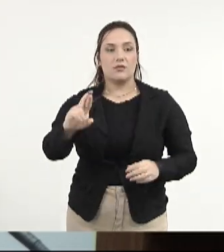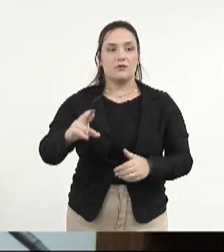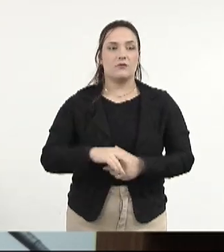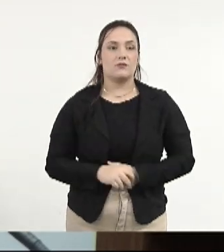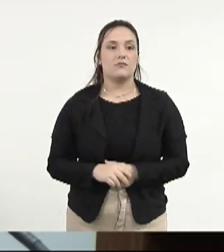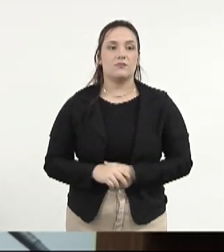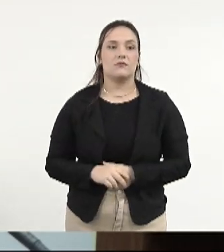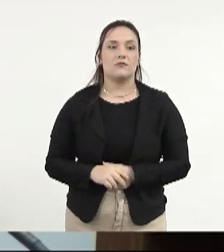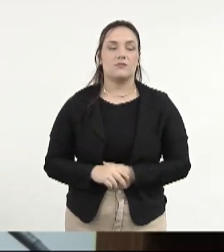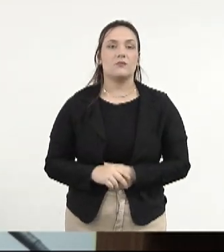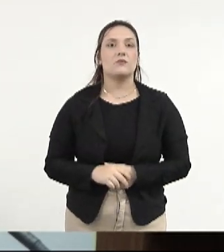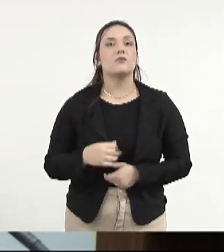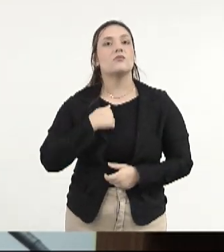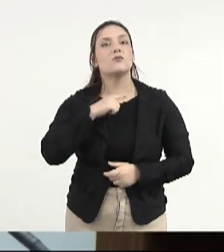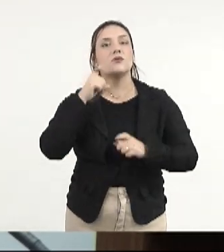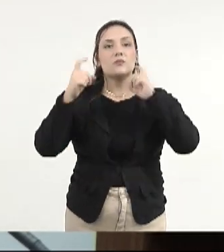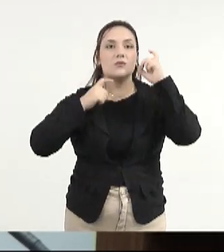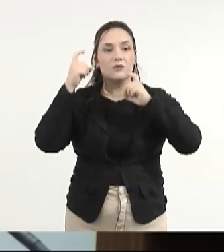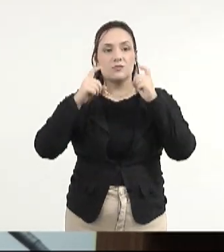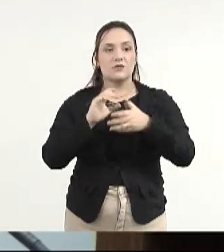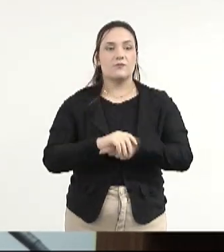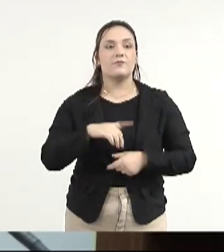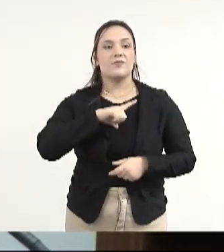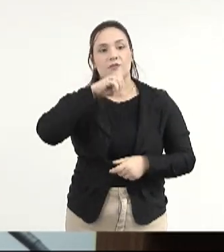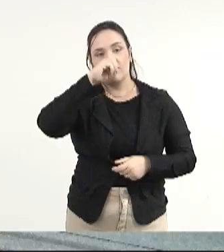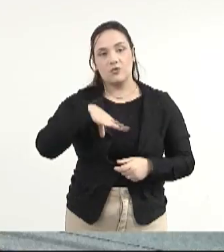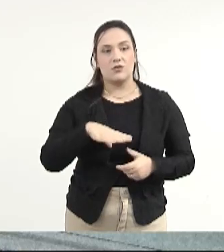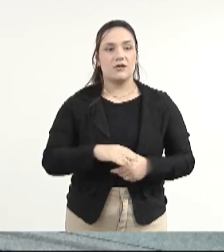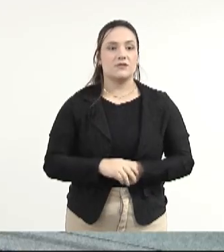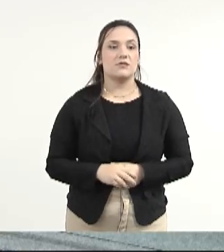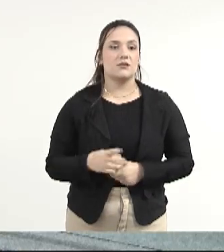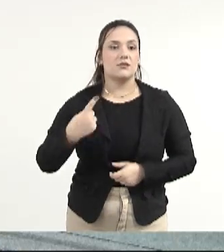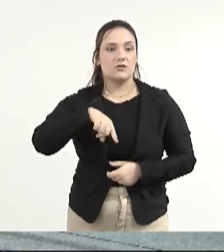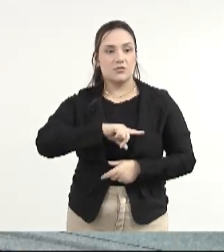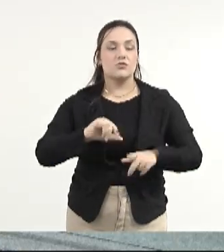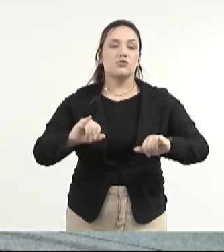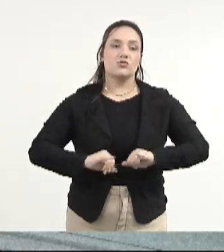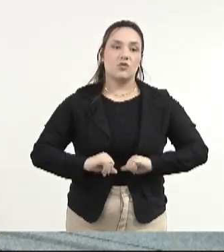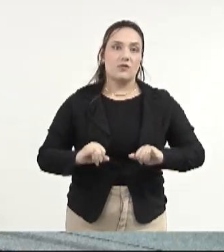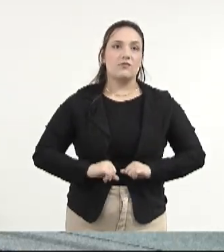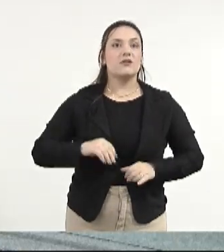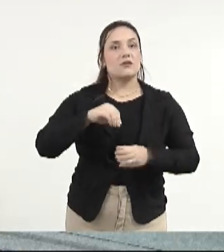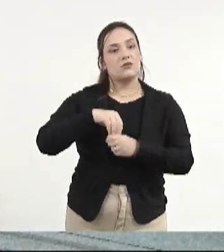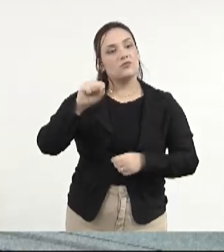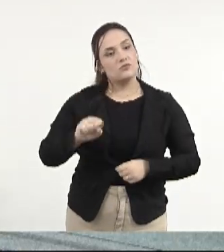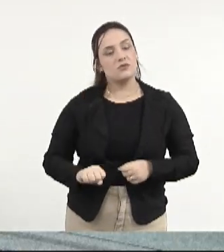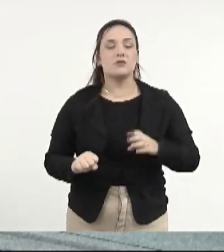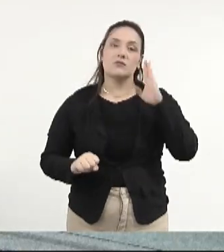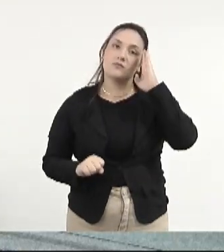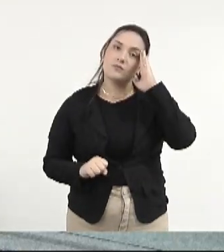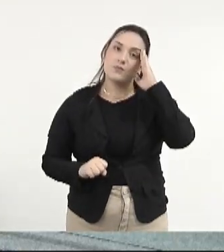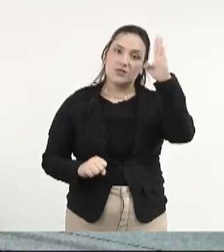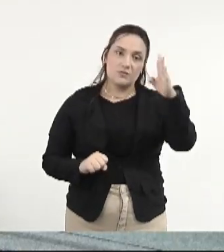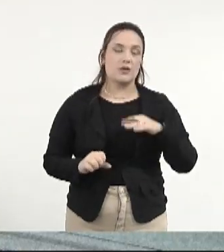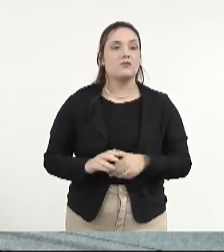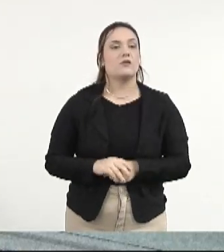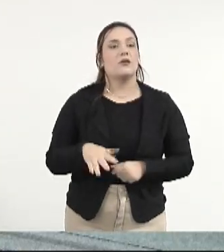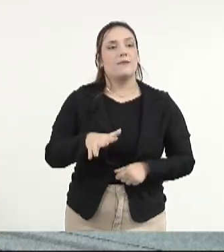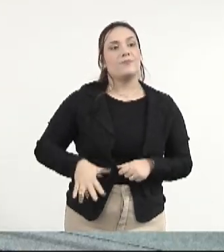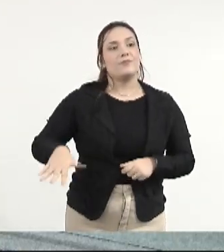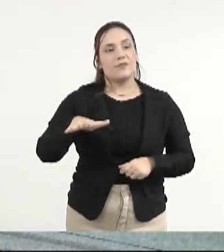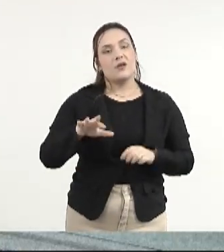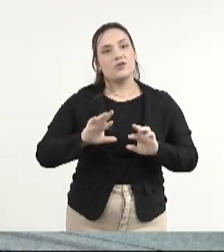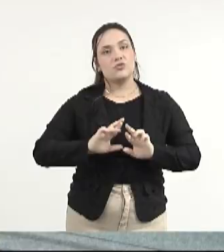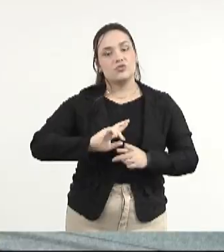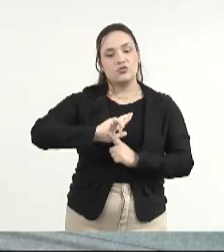religião, e me coloca como preocupação as violências que nós estamos enfrentando no sul do estado, especialmente, né, em relação